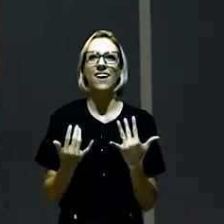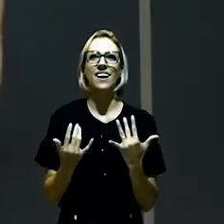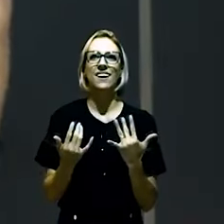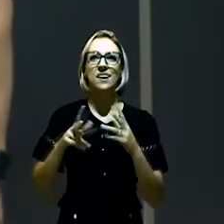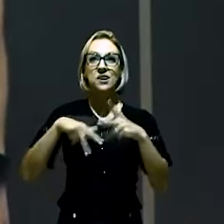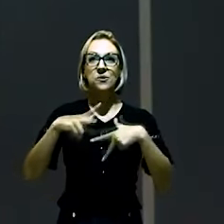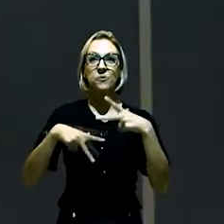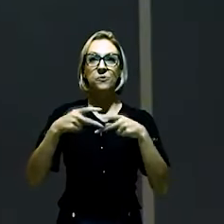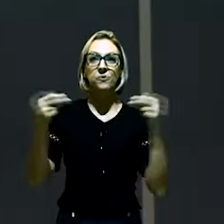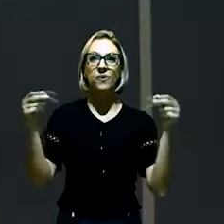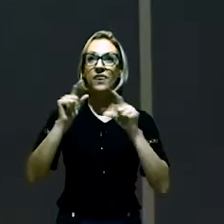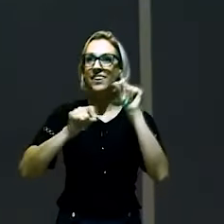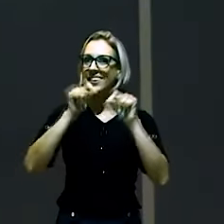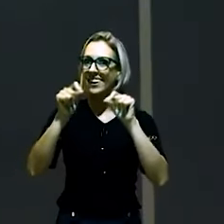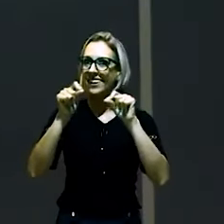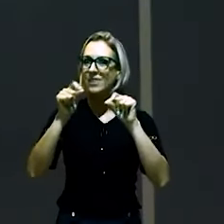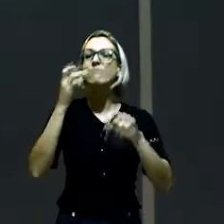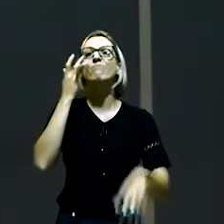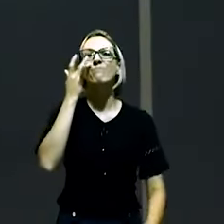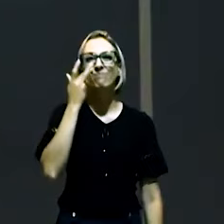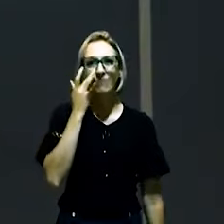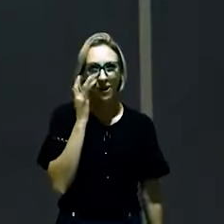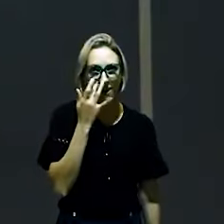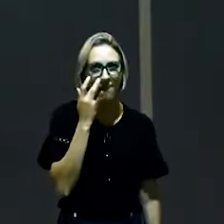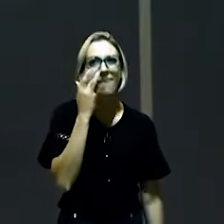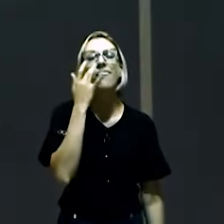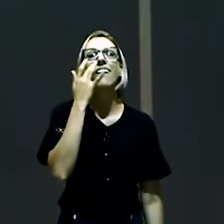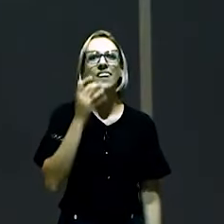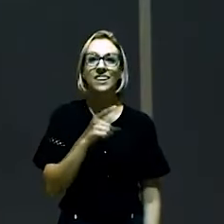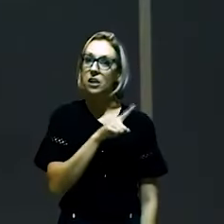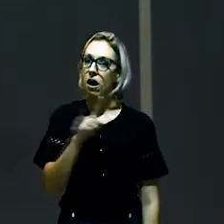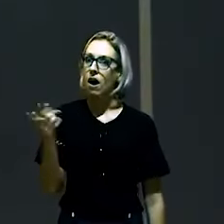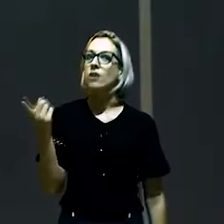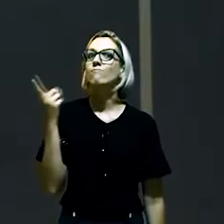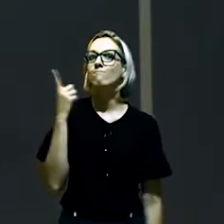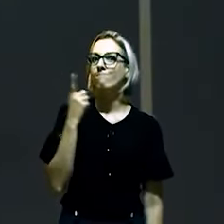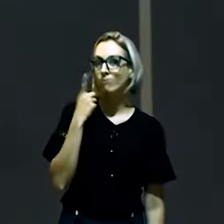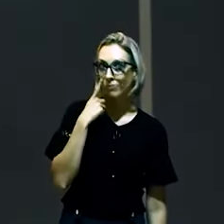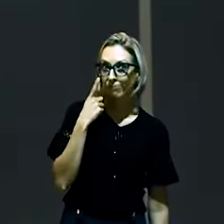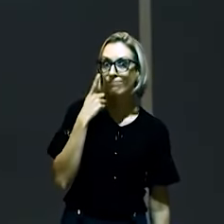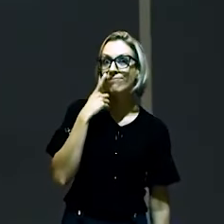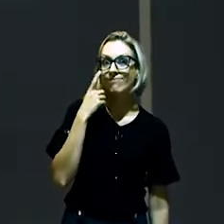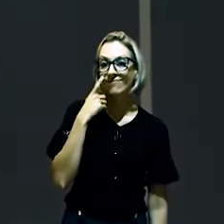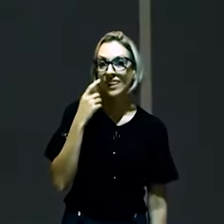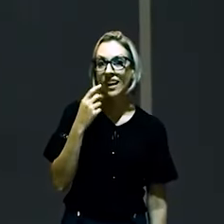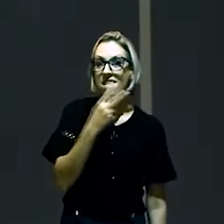de ouro. Você que é bom de conta, já deu quanto? 14, 18, 22.